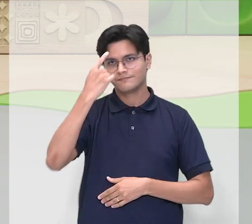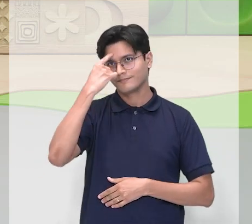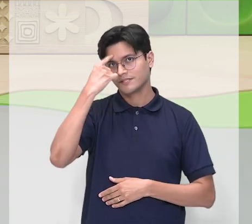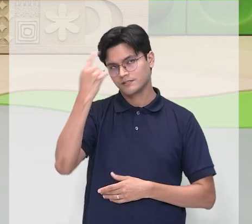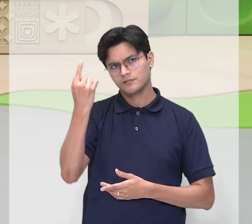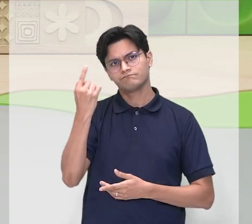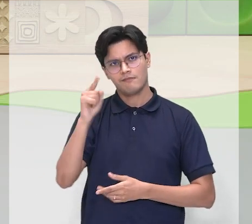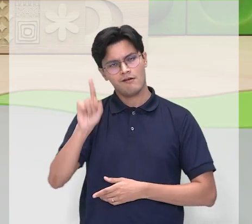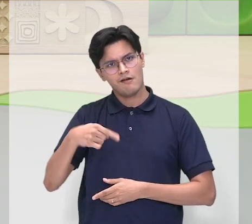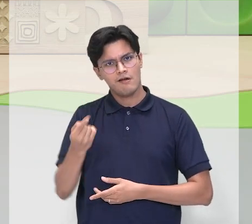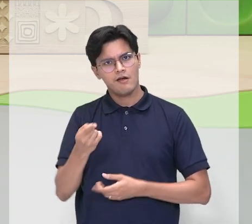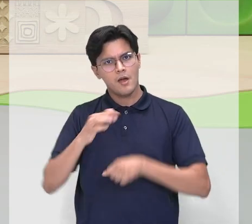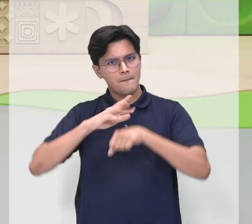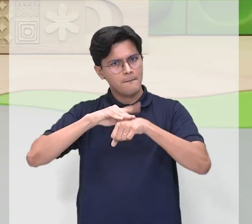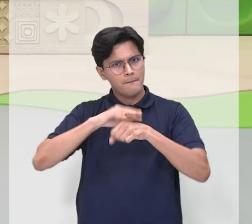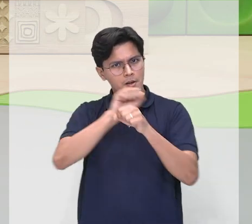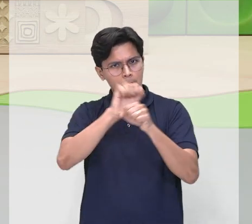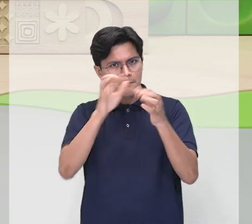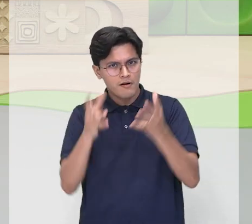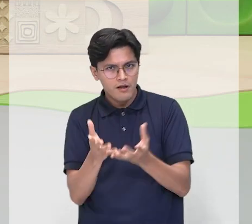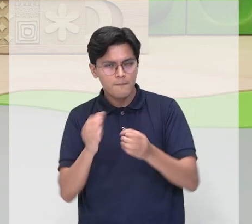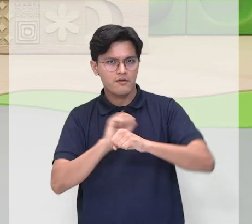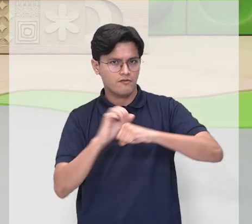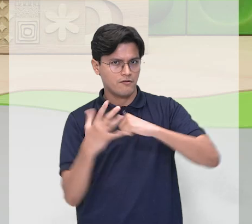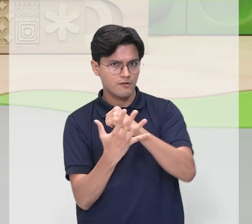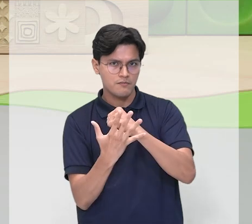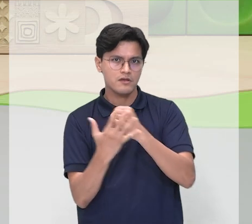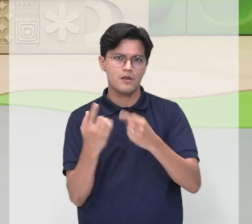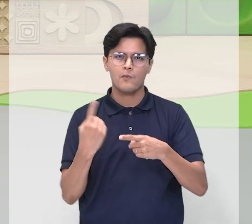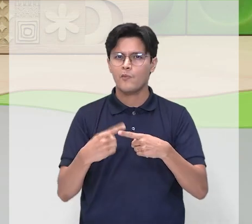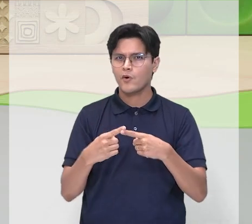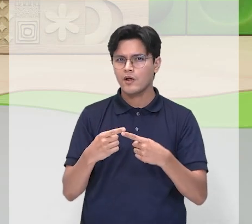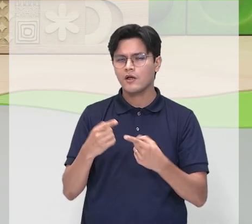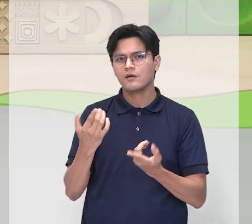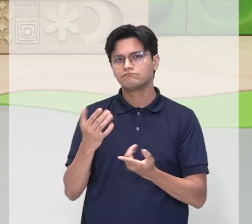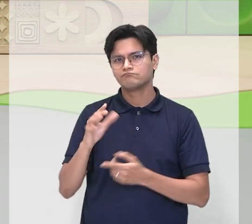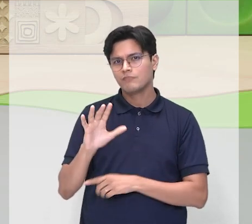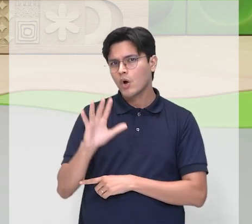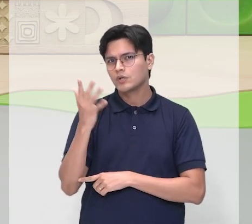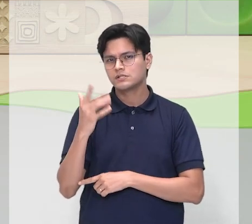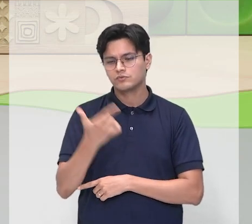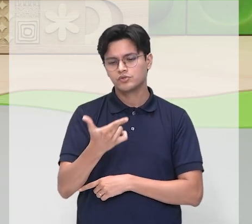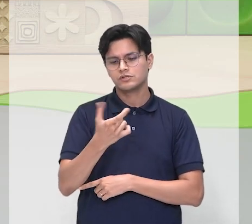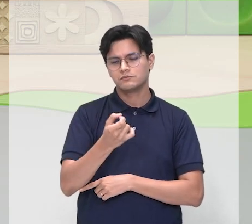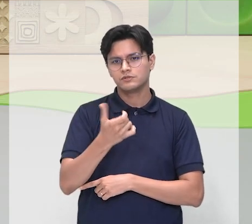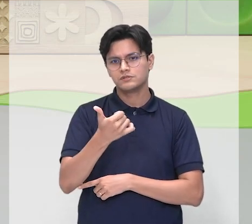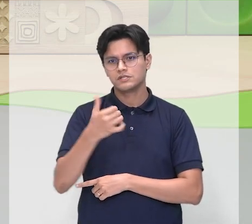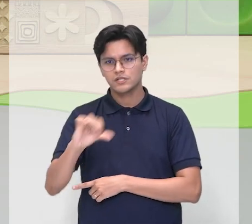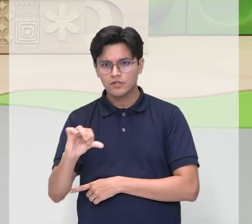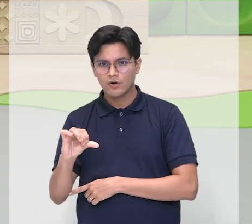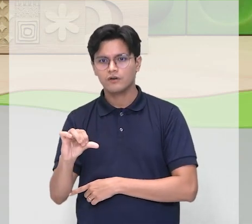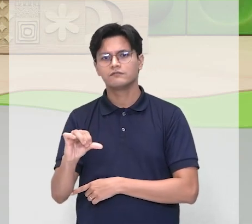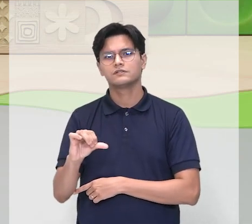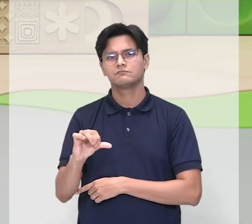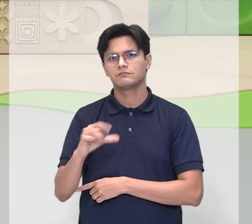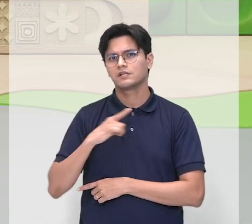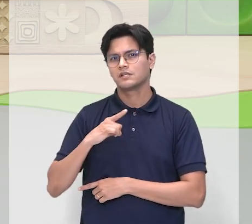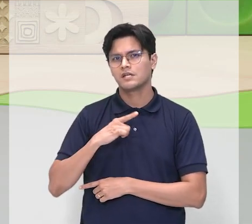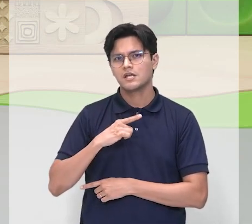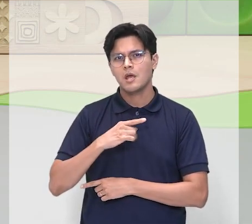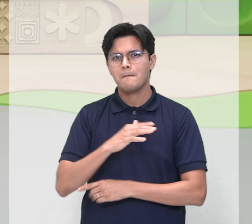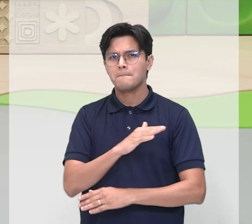2019, está recente, que mais matou até aqui. E a resposta